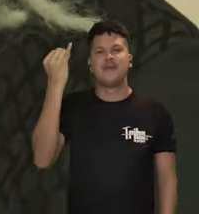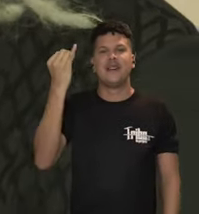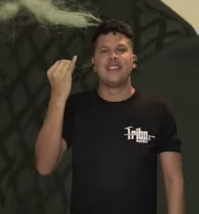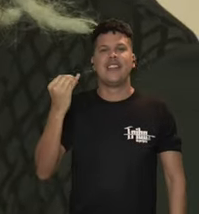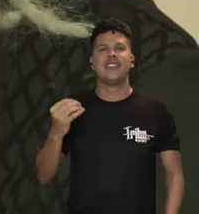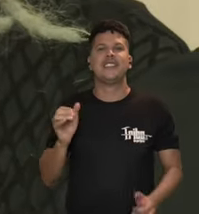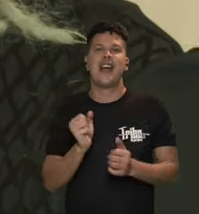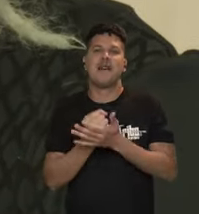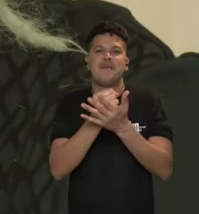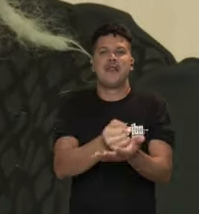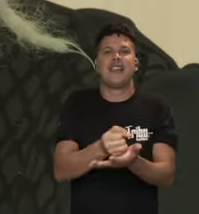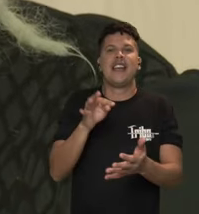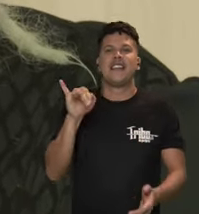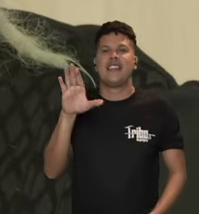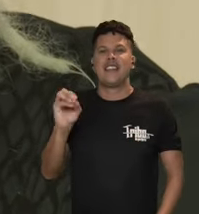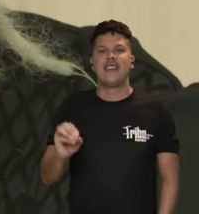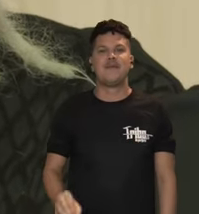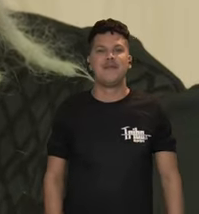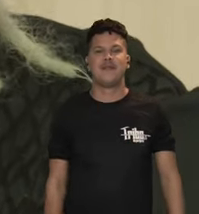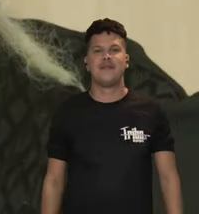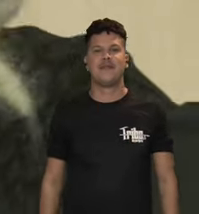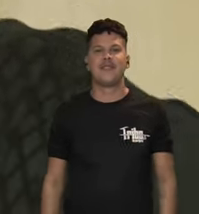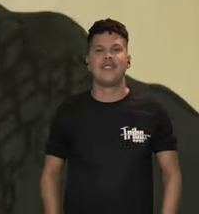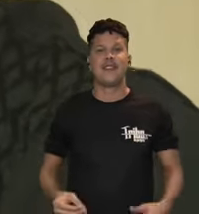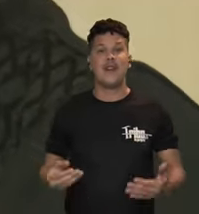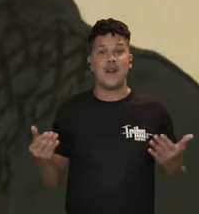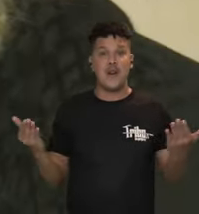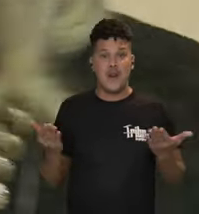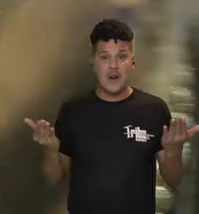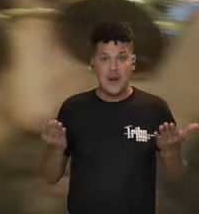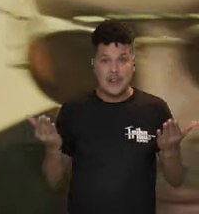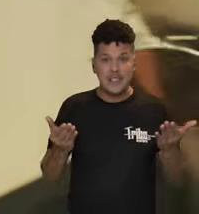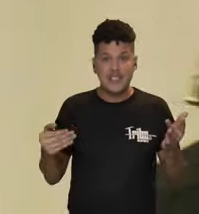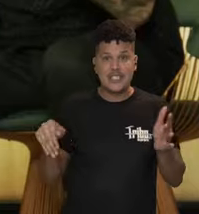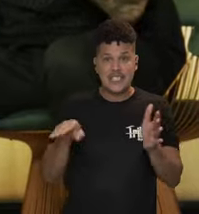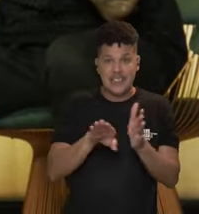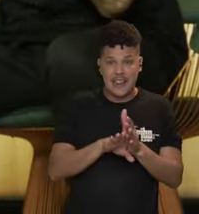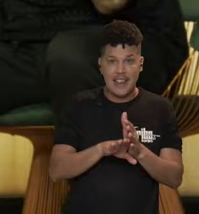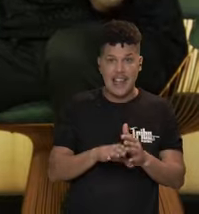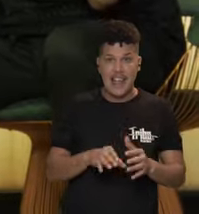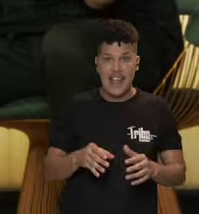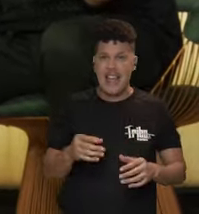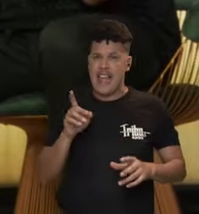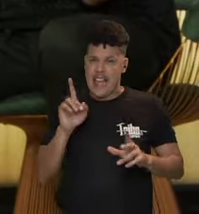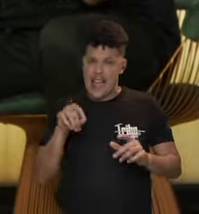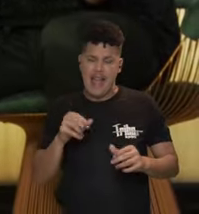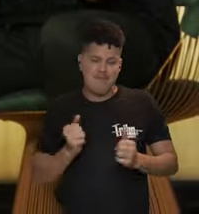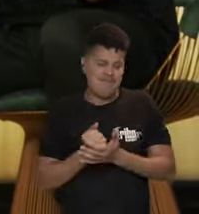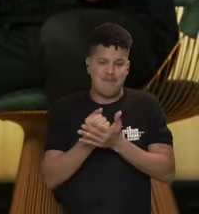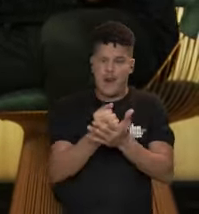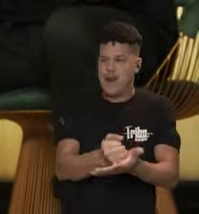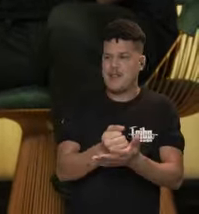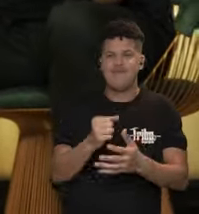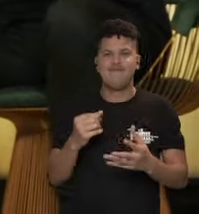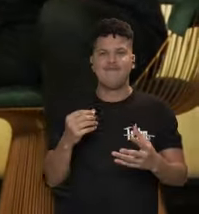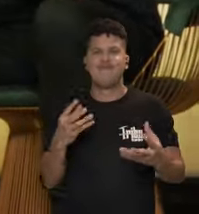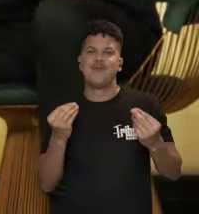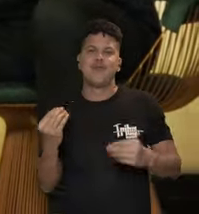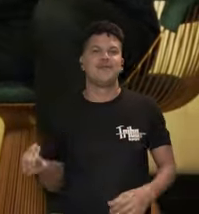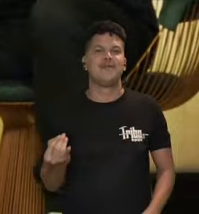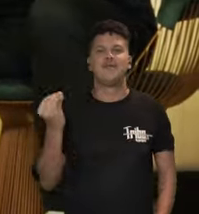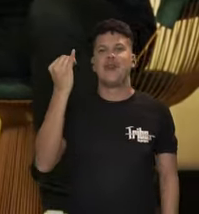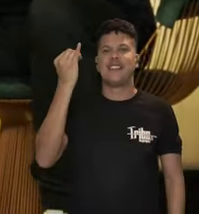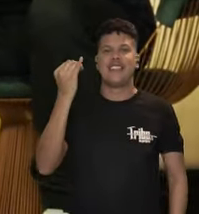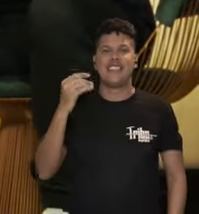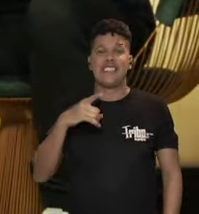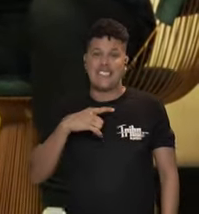pro Tribo da Periferia, saca, mano? Pra chegar aqui mesmo. Hoje foi uma força muito grande, né, mano? Ele demais, teve